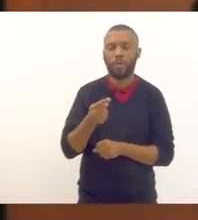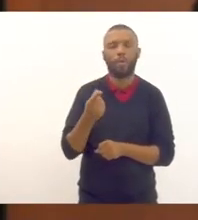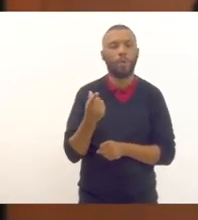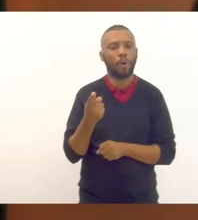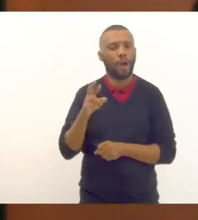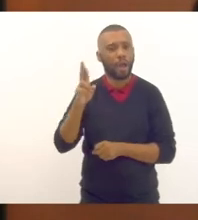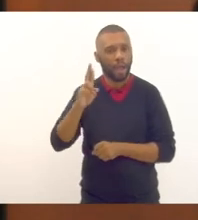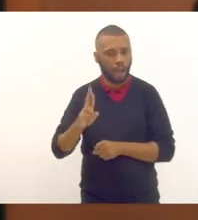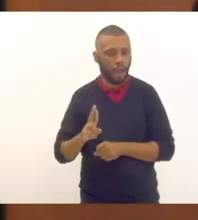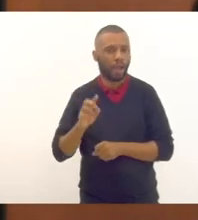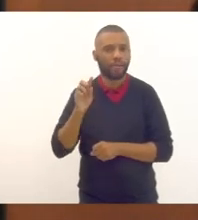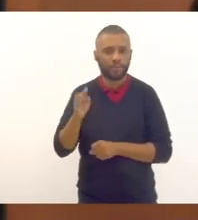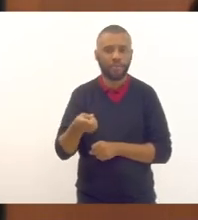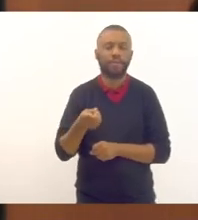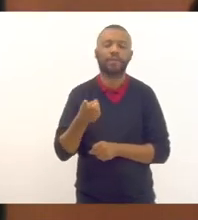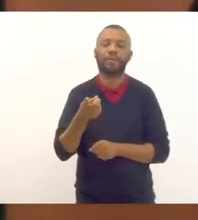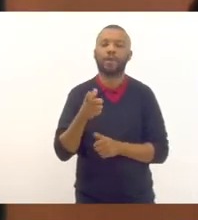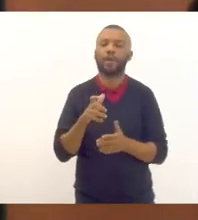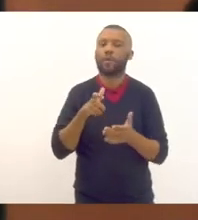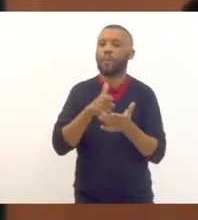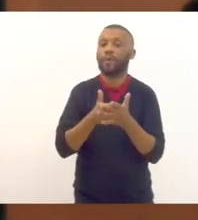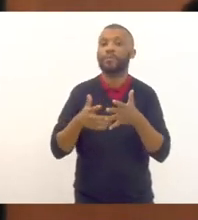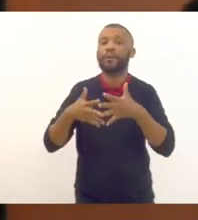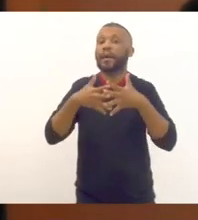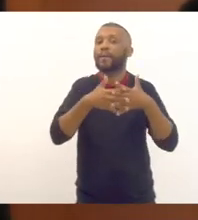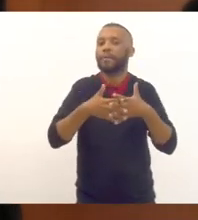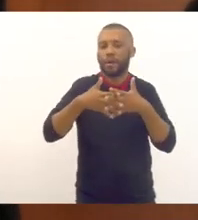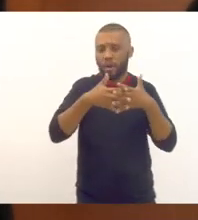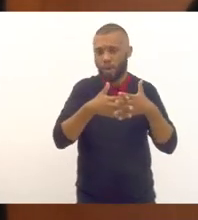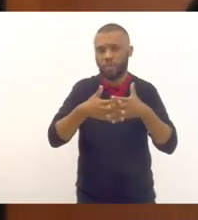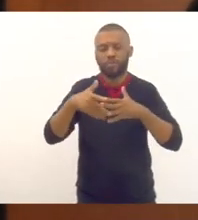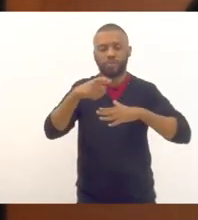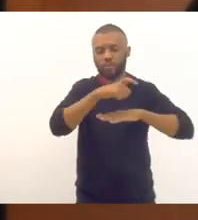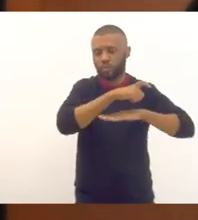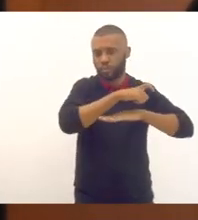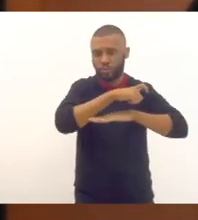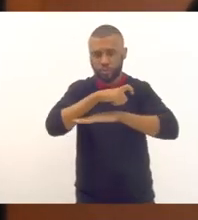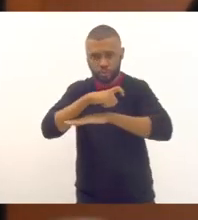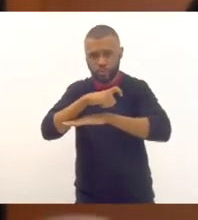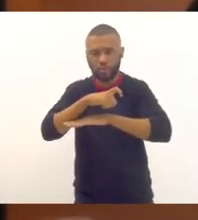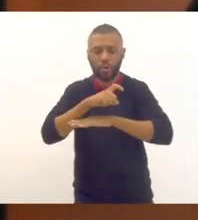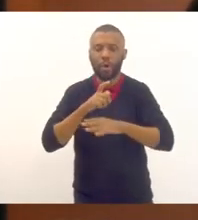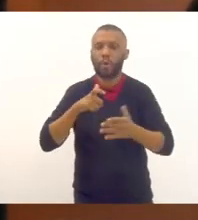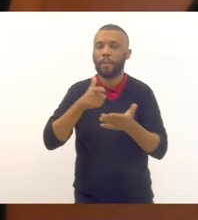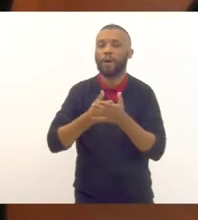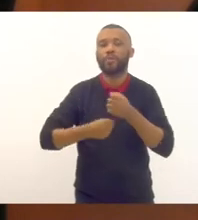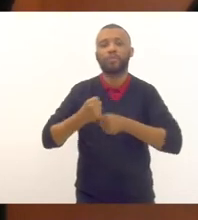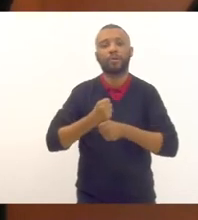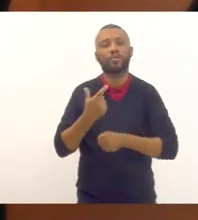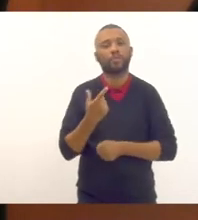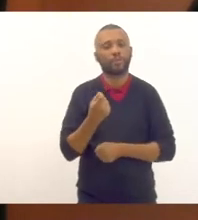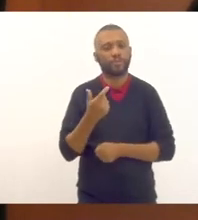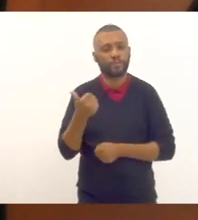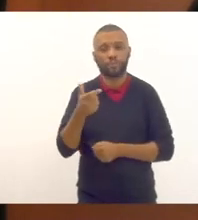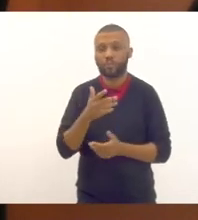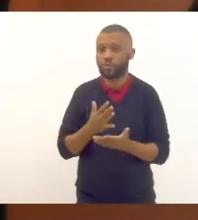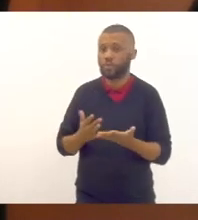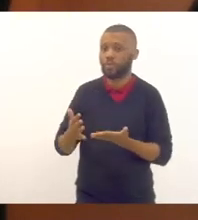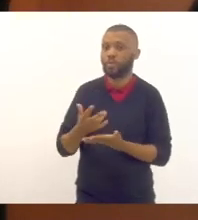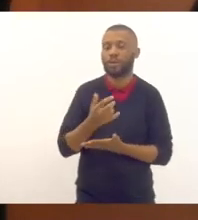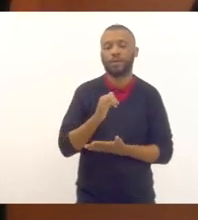180.350.000 reais de semi-reboque comprados no Rio de Janeiro. Né? Um total de ICMS arrecadado ali de